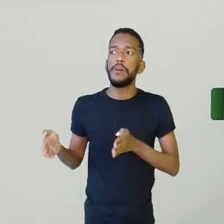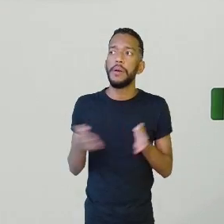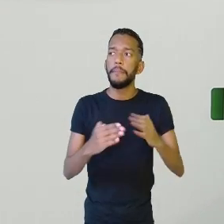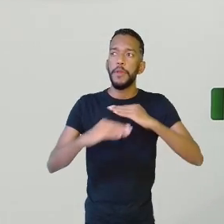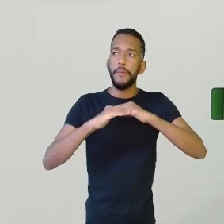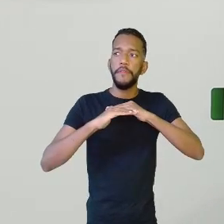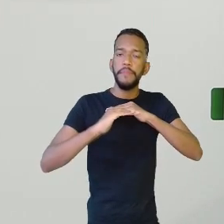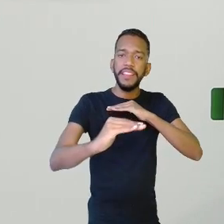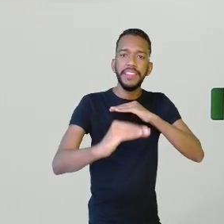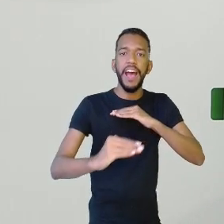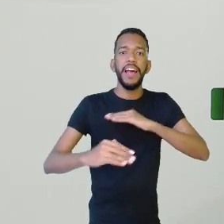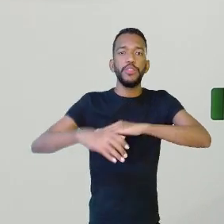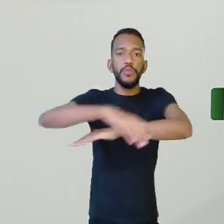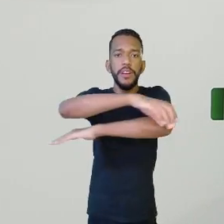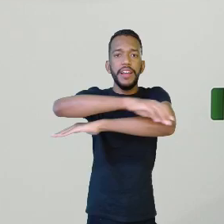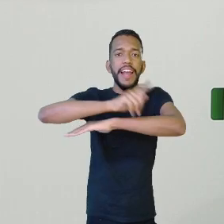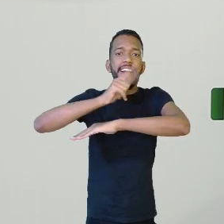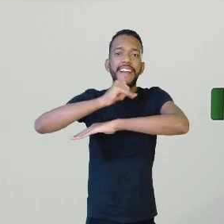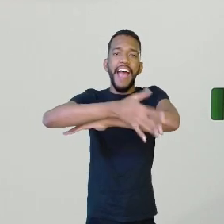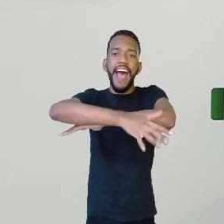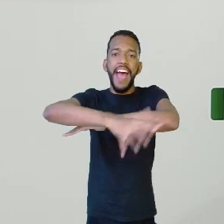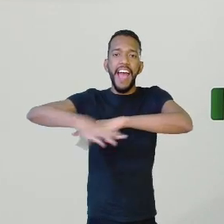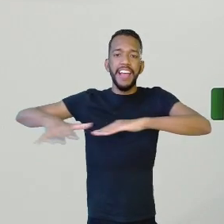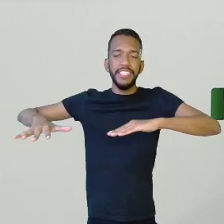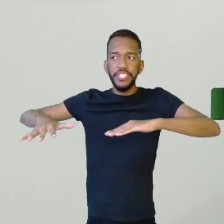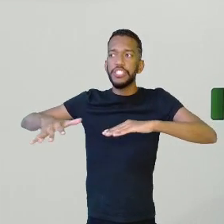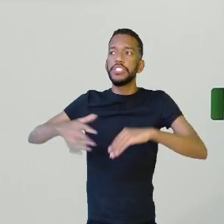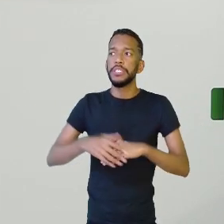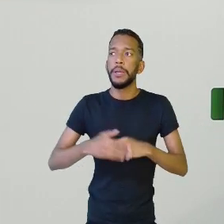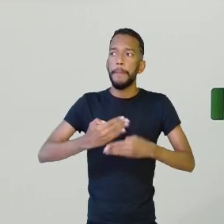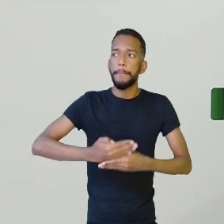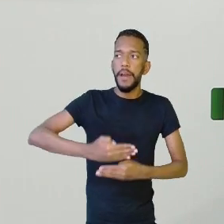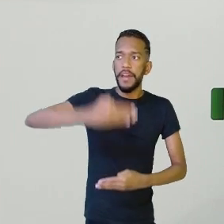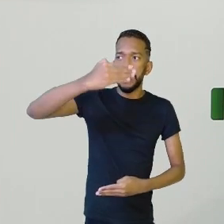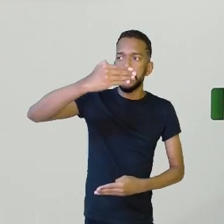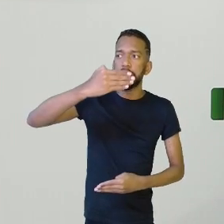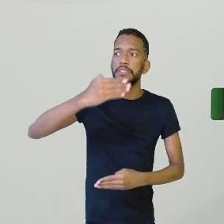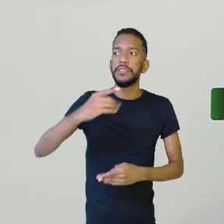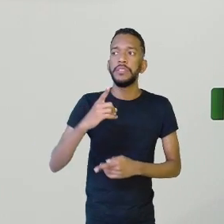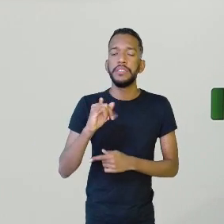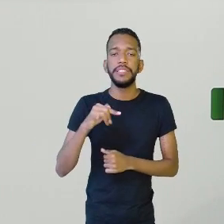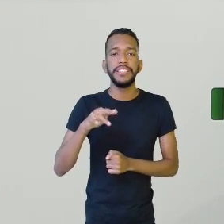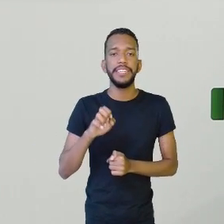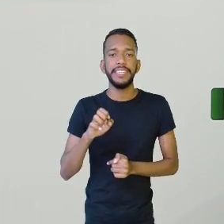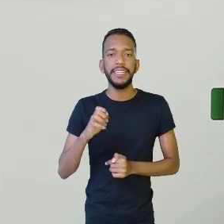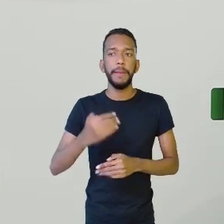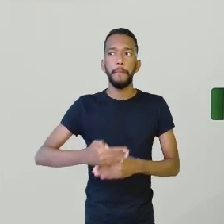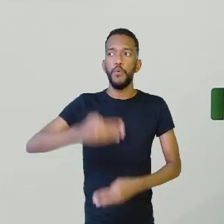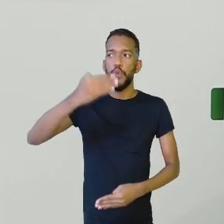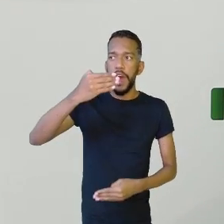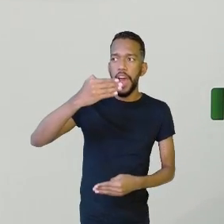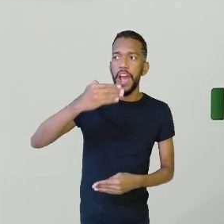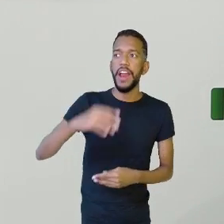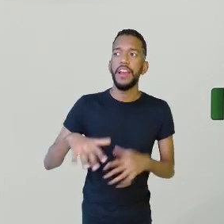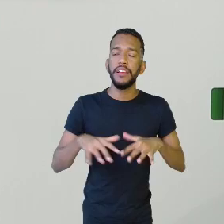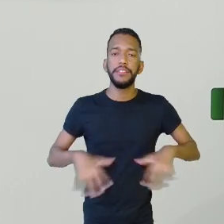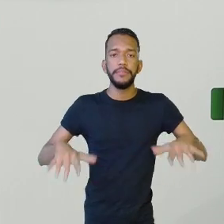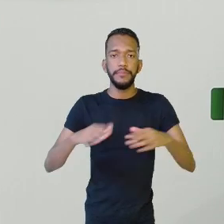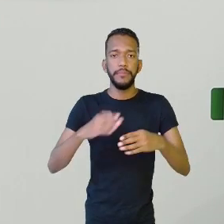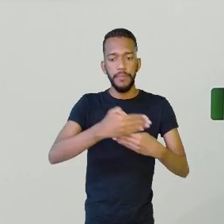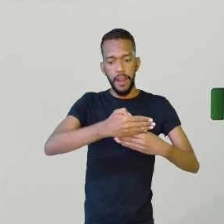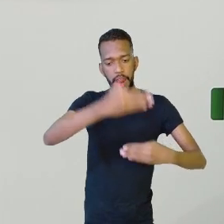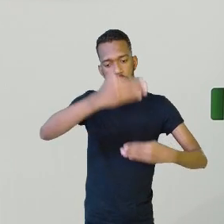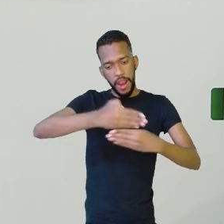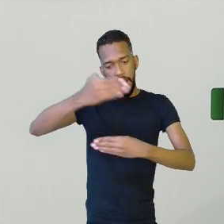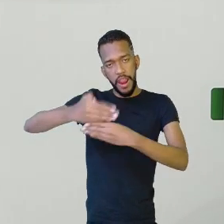caminho pavimentado, cais, paredão, dique, muralha, linha de